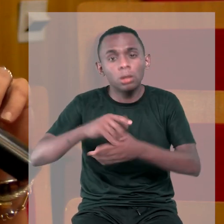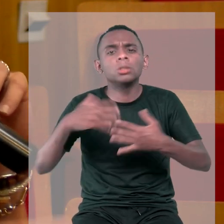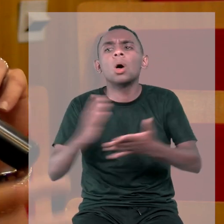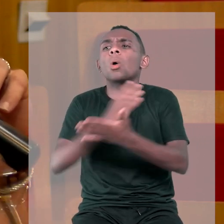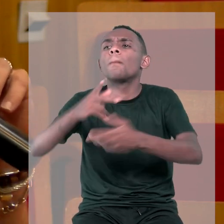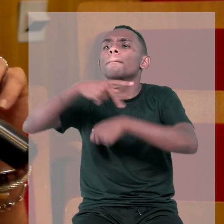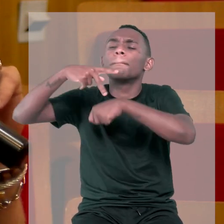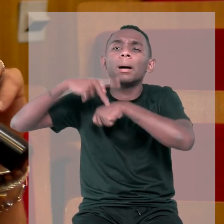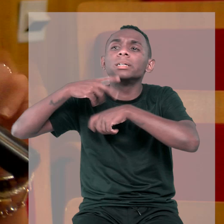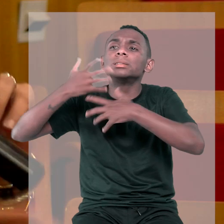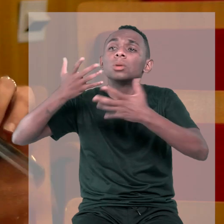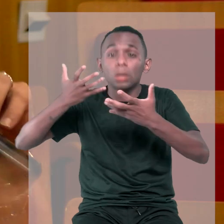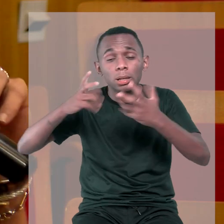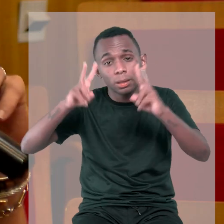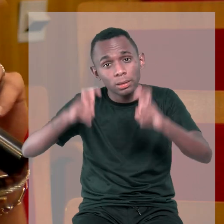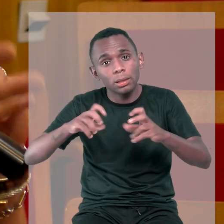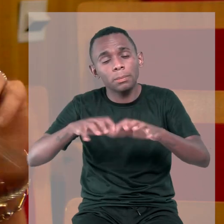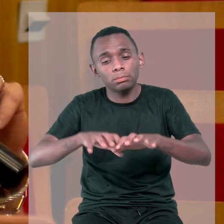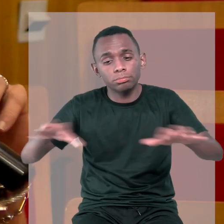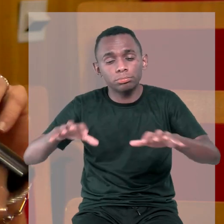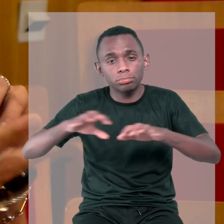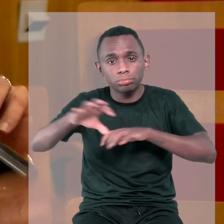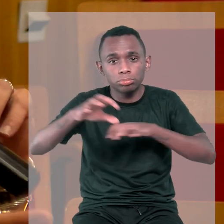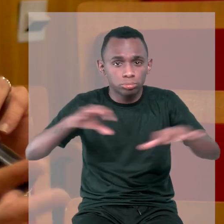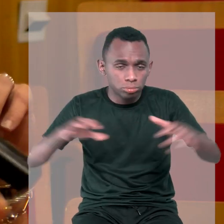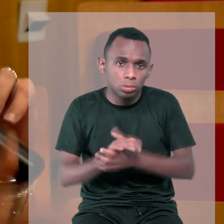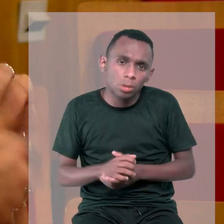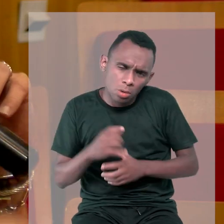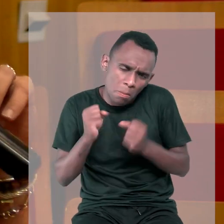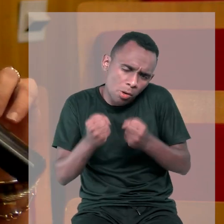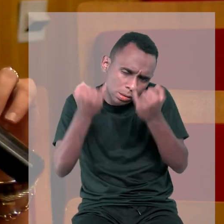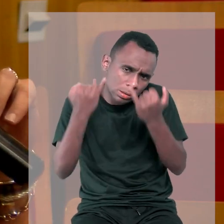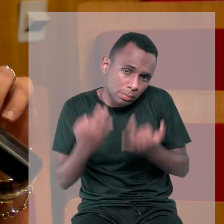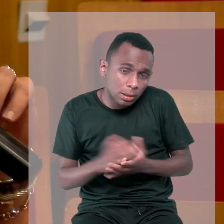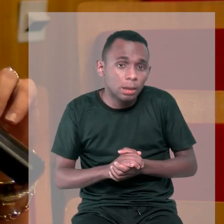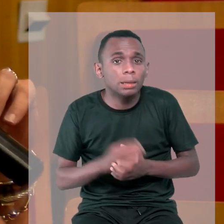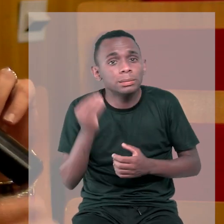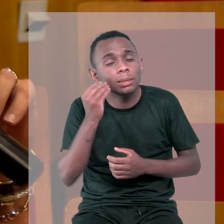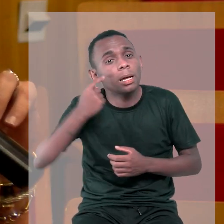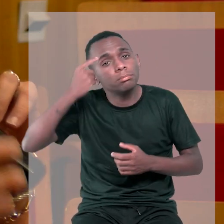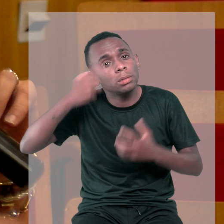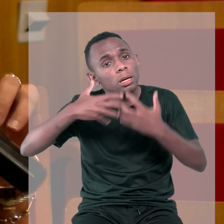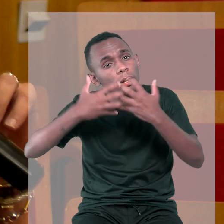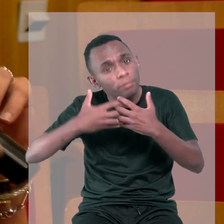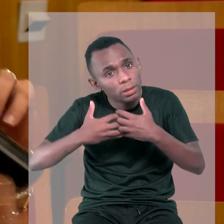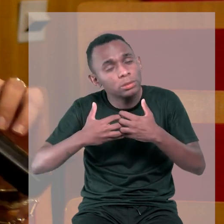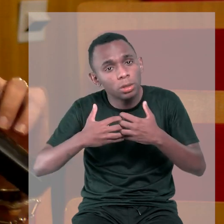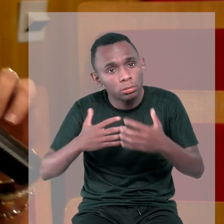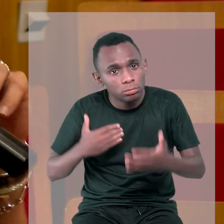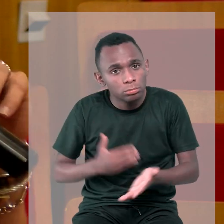pensar, a partir de Harriet, sobre o homem burocrata medíocre, o analfabeto funcional, que inclusive busca o tempo